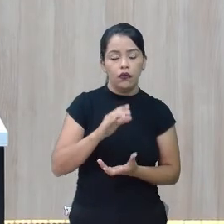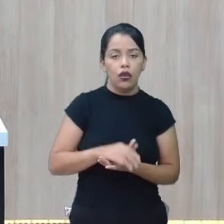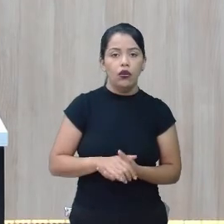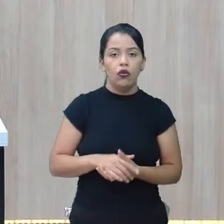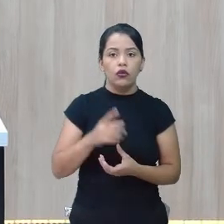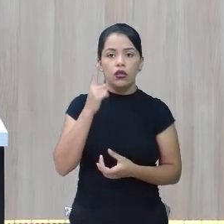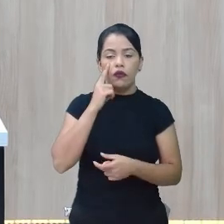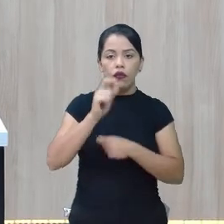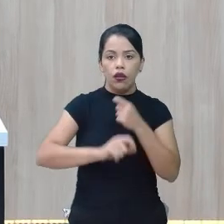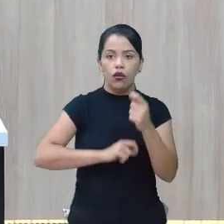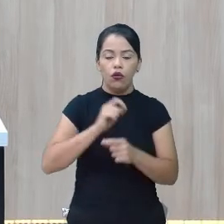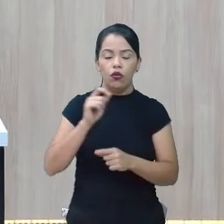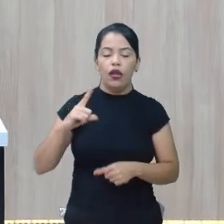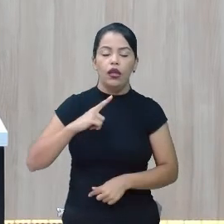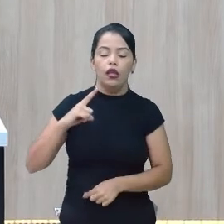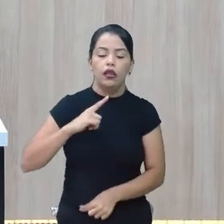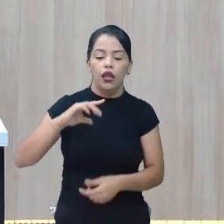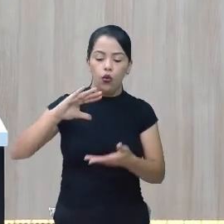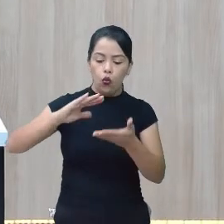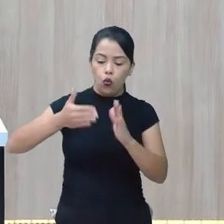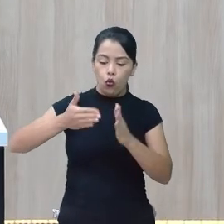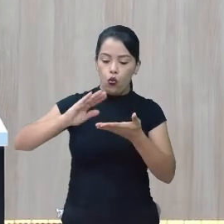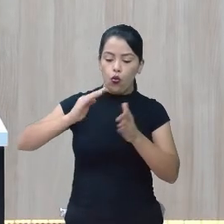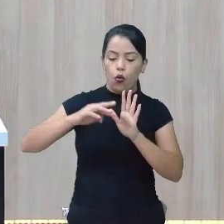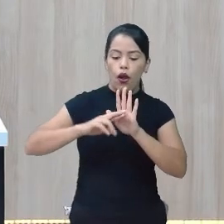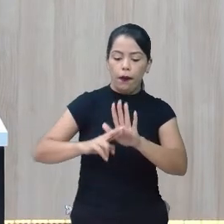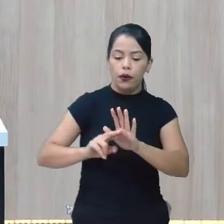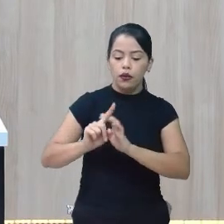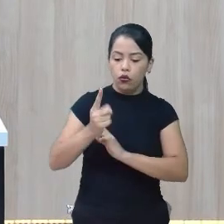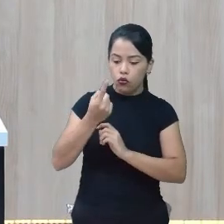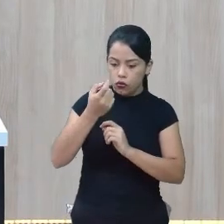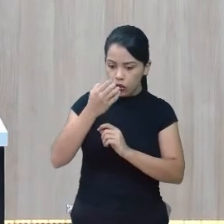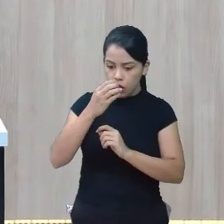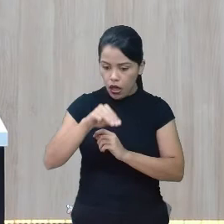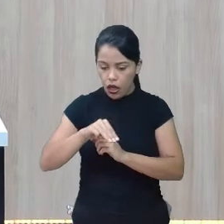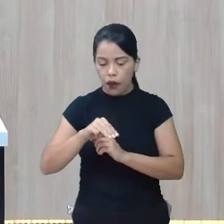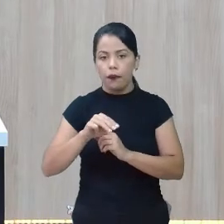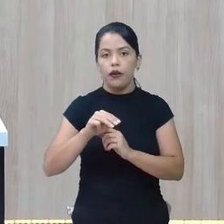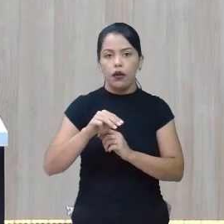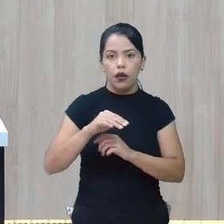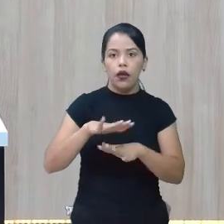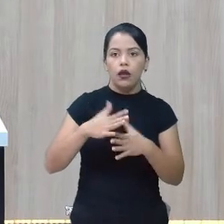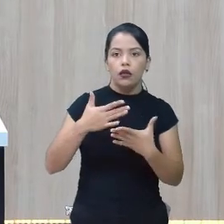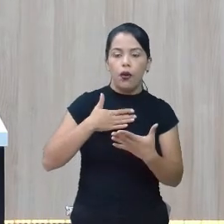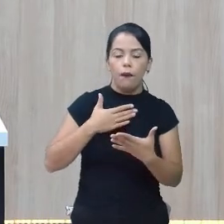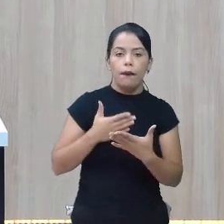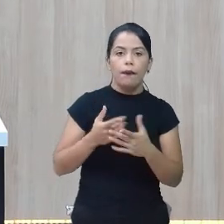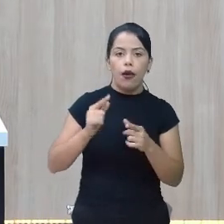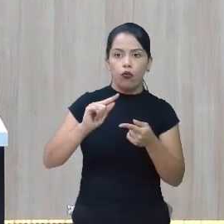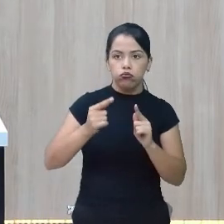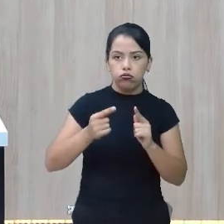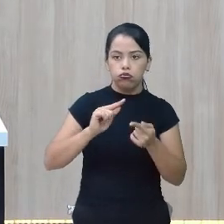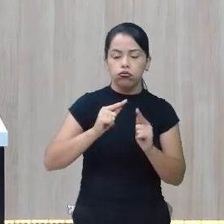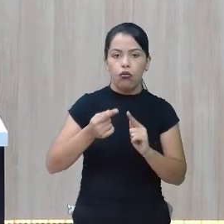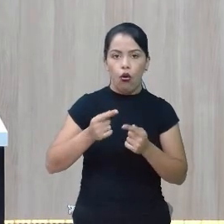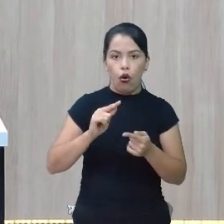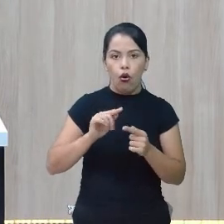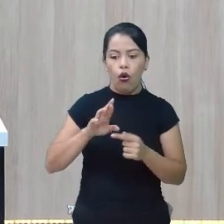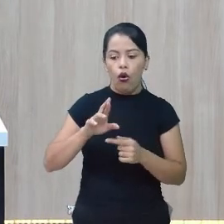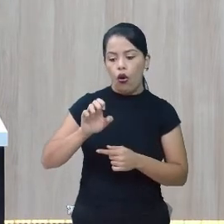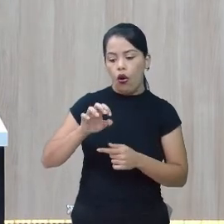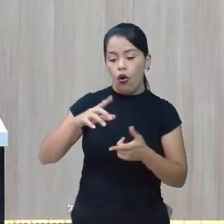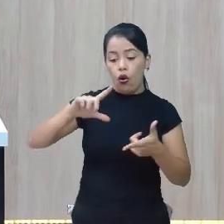que eu tenho aquele cubinho representando 1 centímetro cúbico, meu cubinho inicial, meu bloco, né,